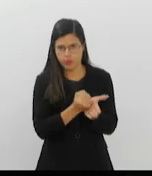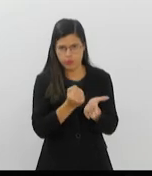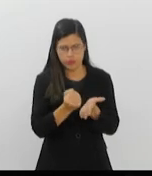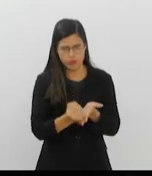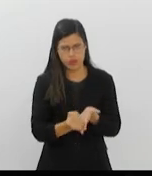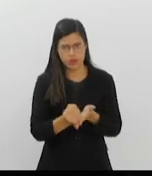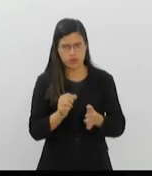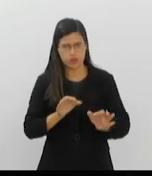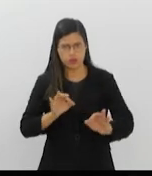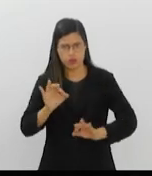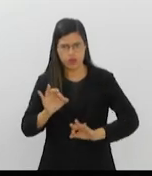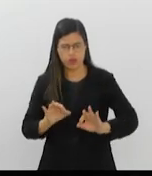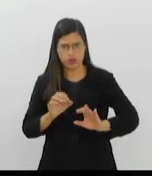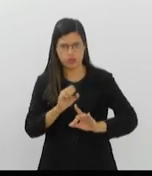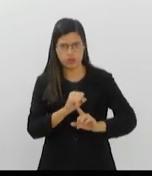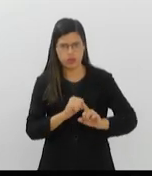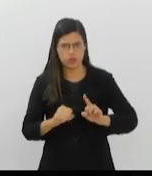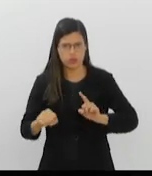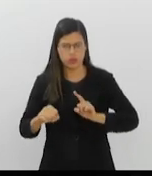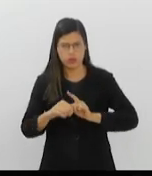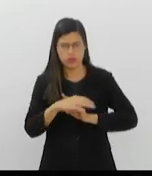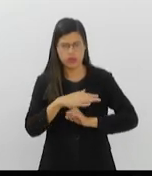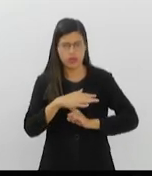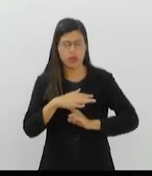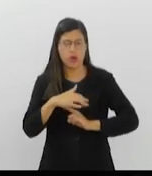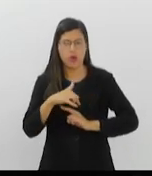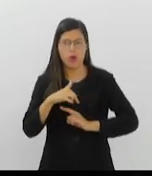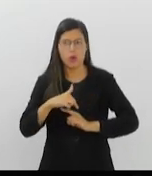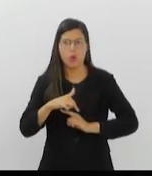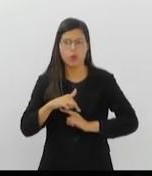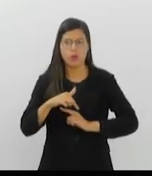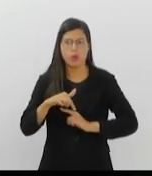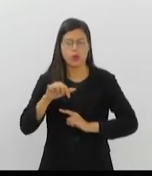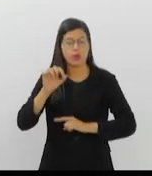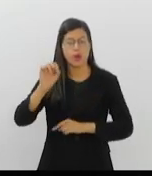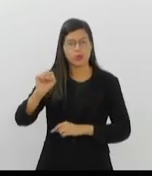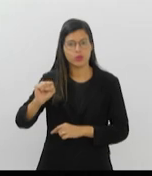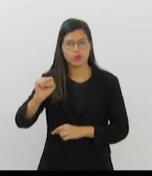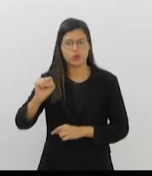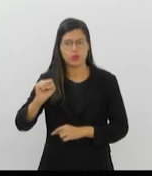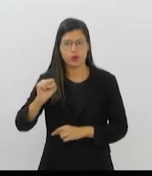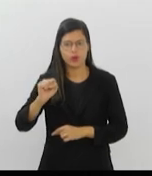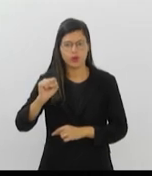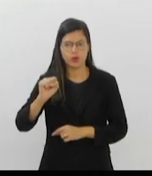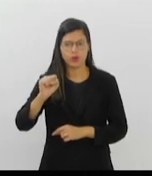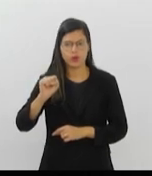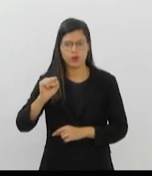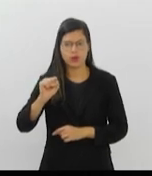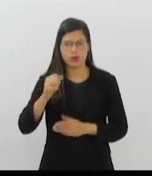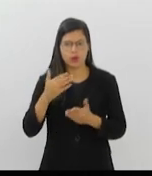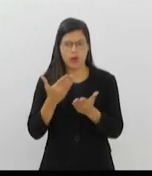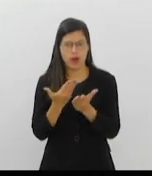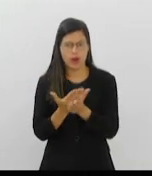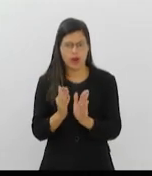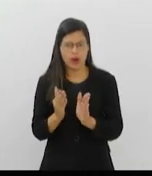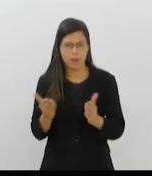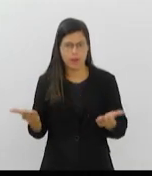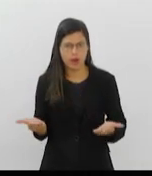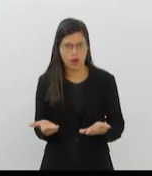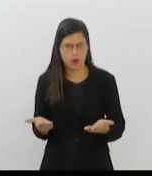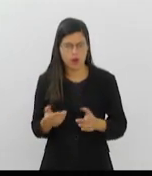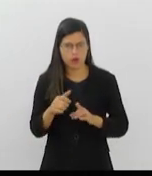organizações sociais e que todos oito se extinguem agora em